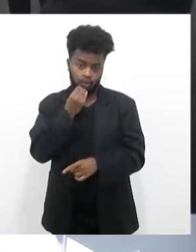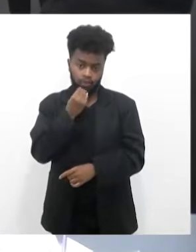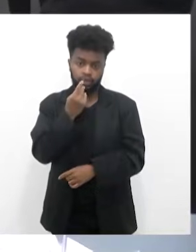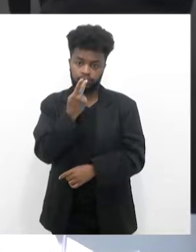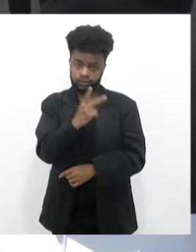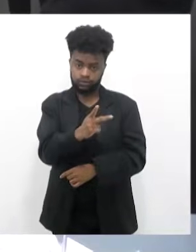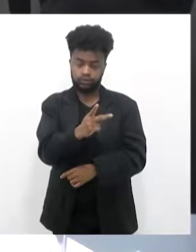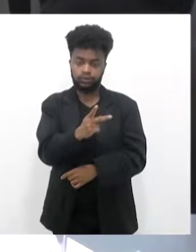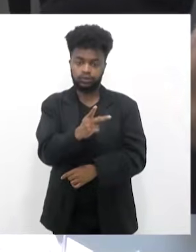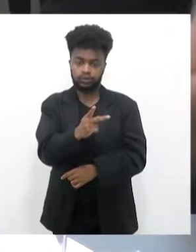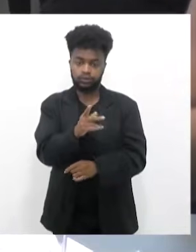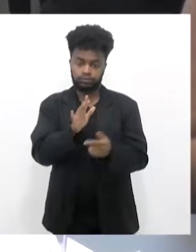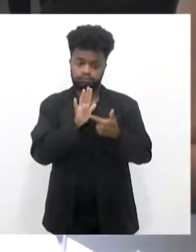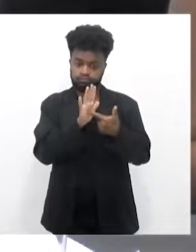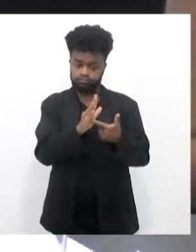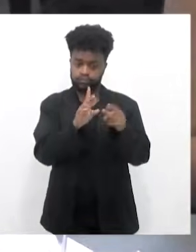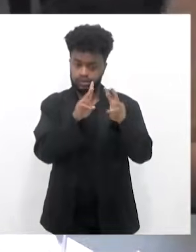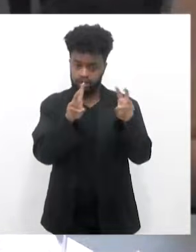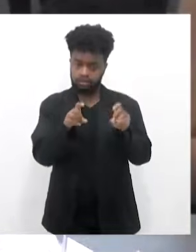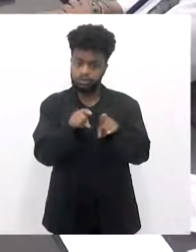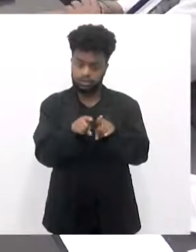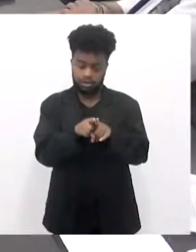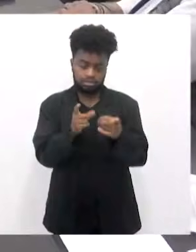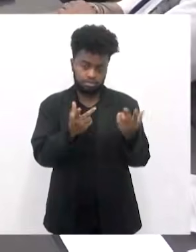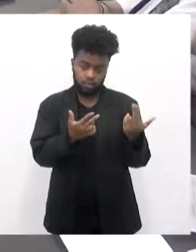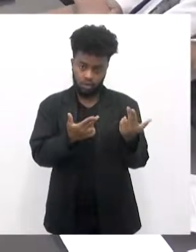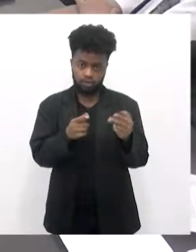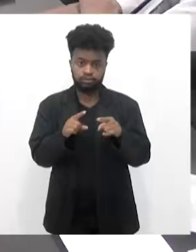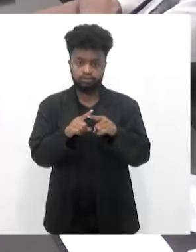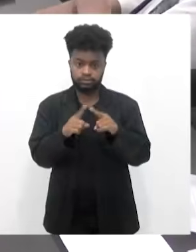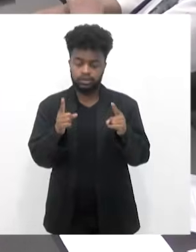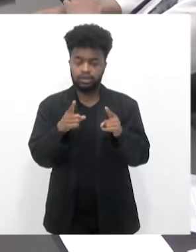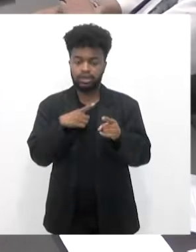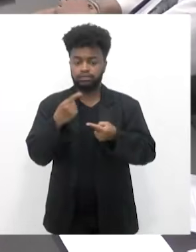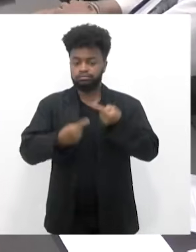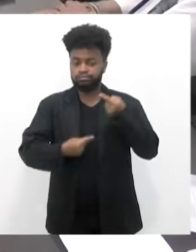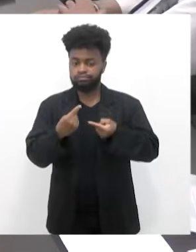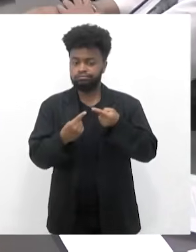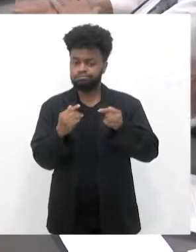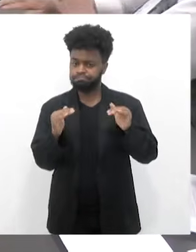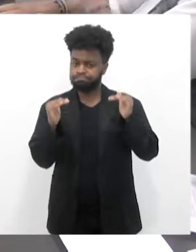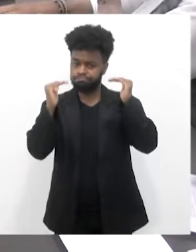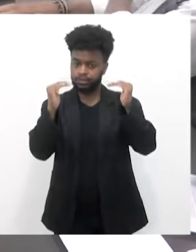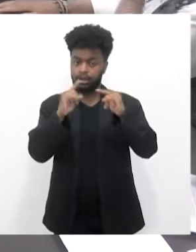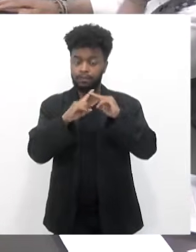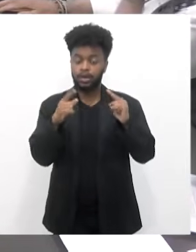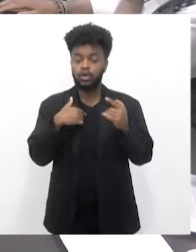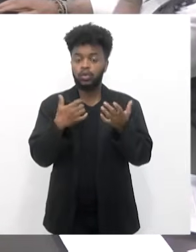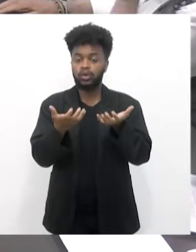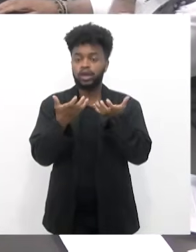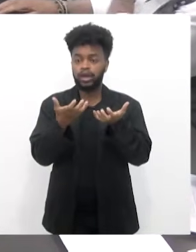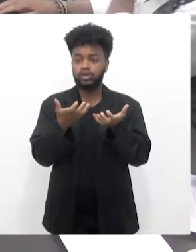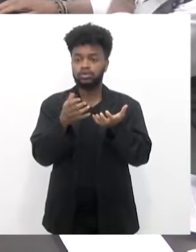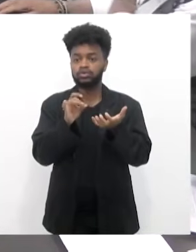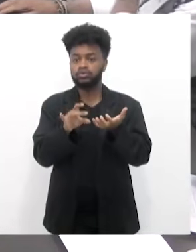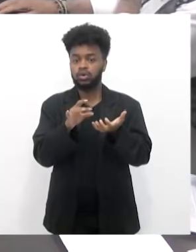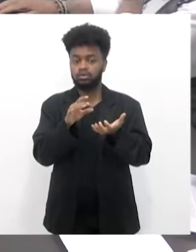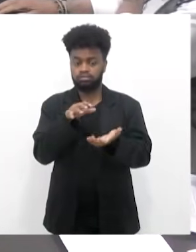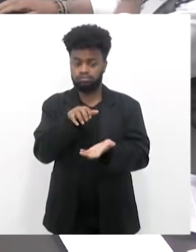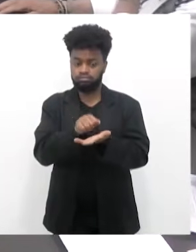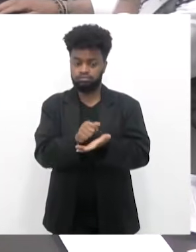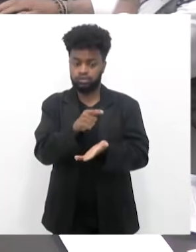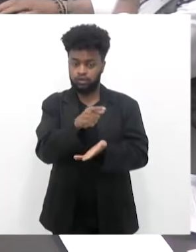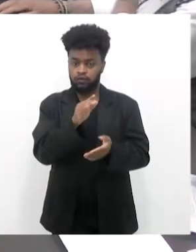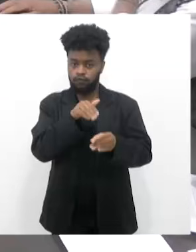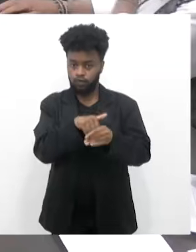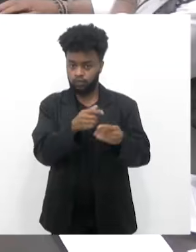sua apresentação também tem. Então, o debate é de alto nível. Eu só queria pesar, para Vossa Excelência já estar registrado o voto